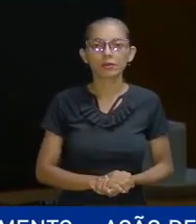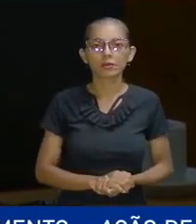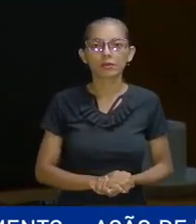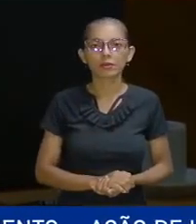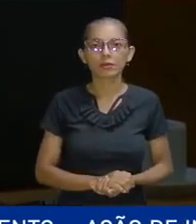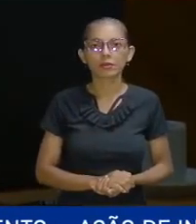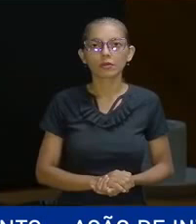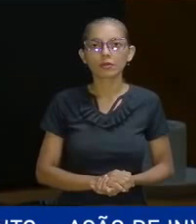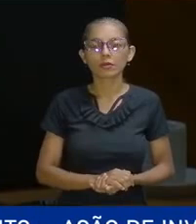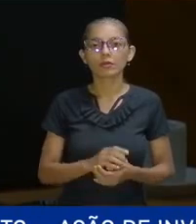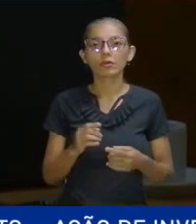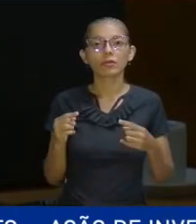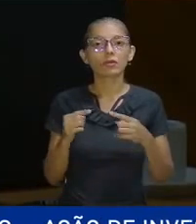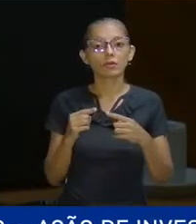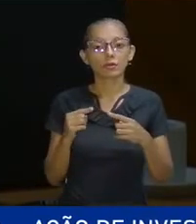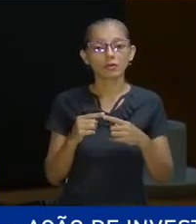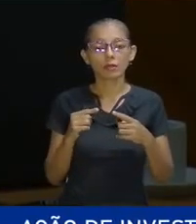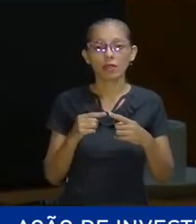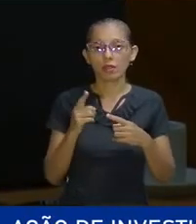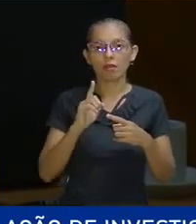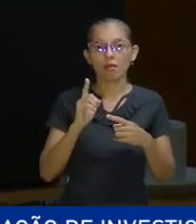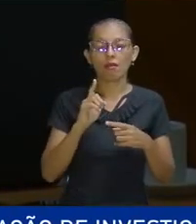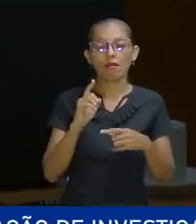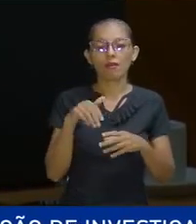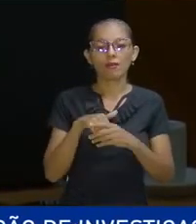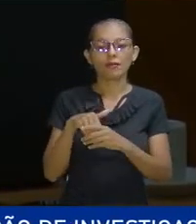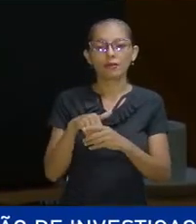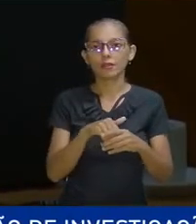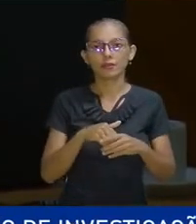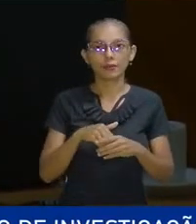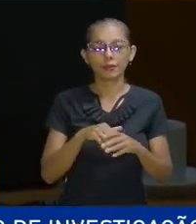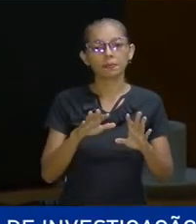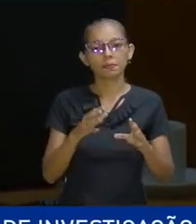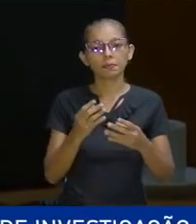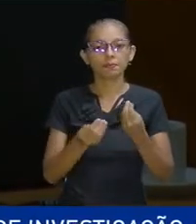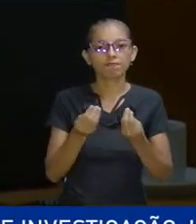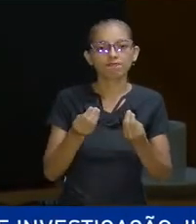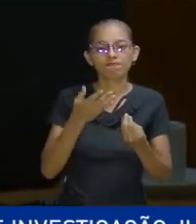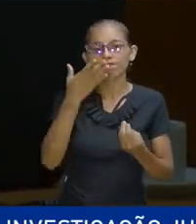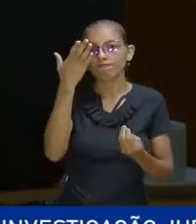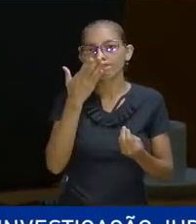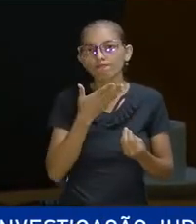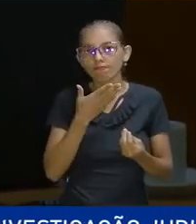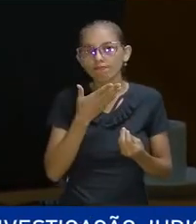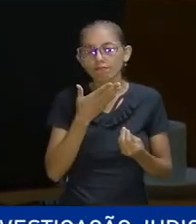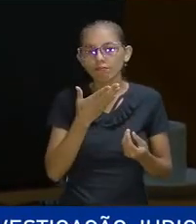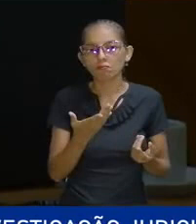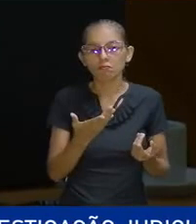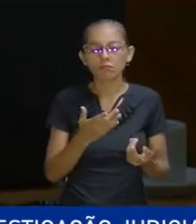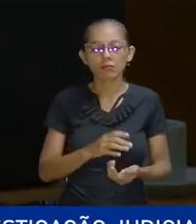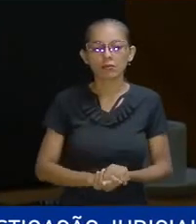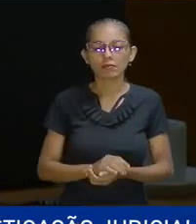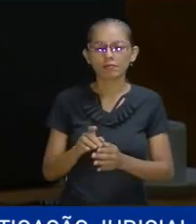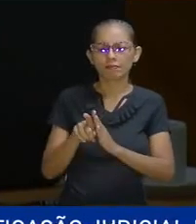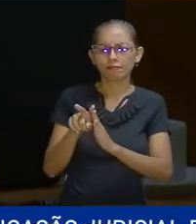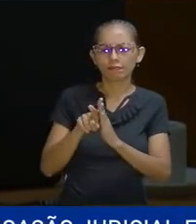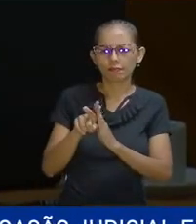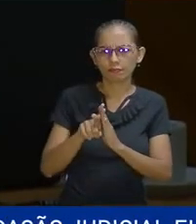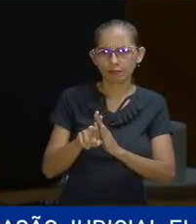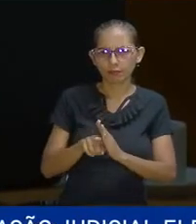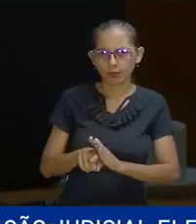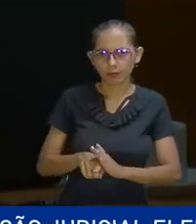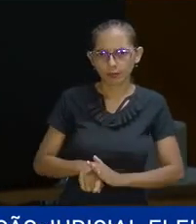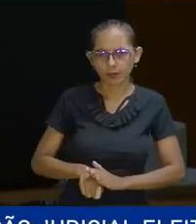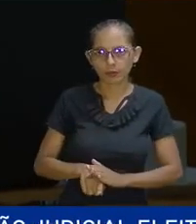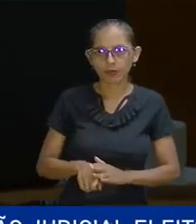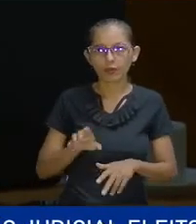pela justiça competente, é o que já está acontecendo. Então, não há como prevalecer essa tese dos investigantes sobre a ocorrência de